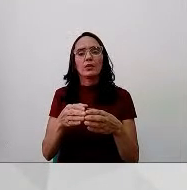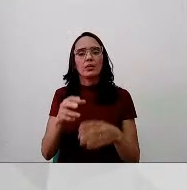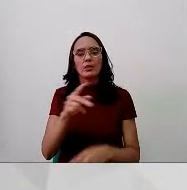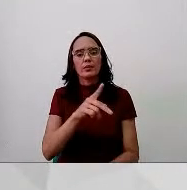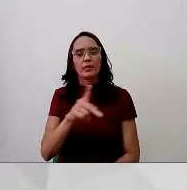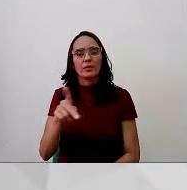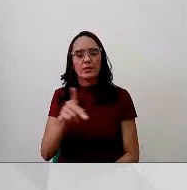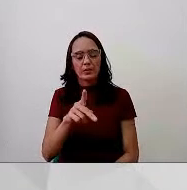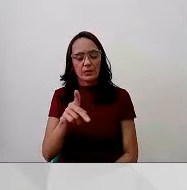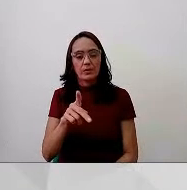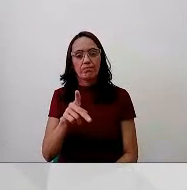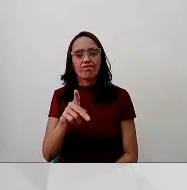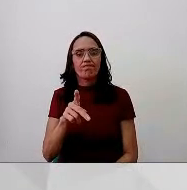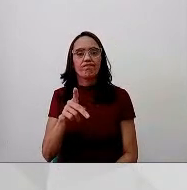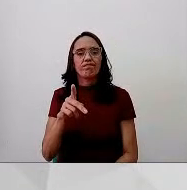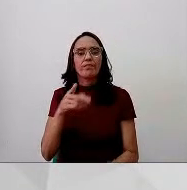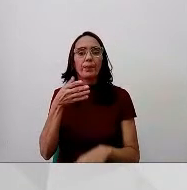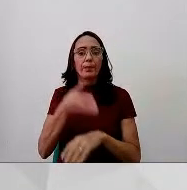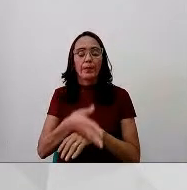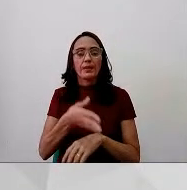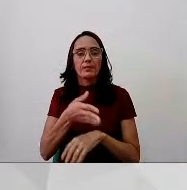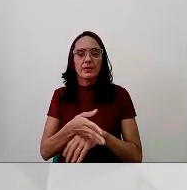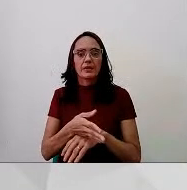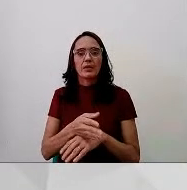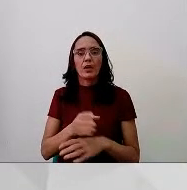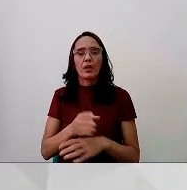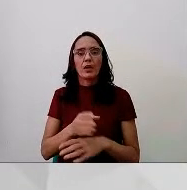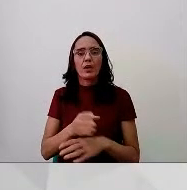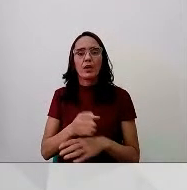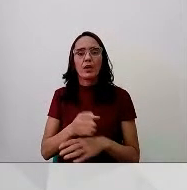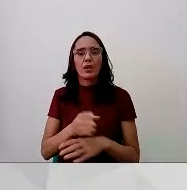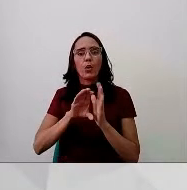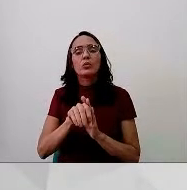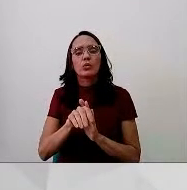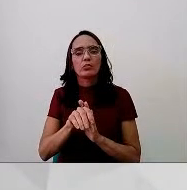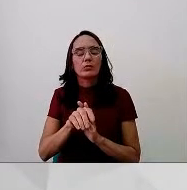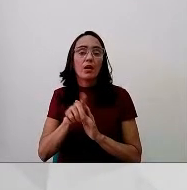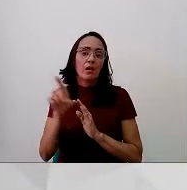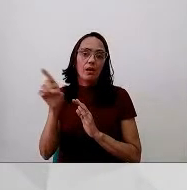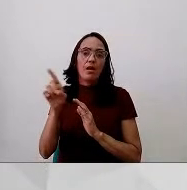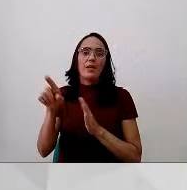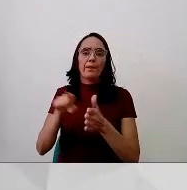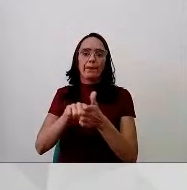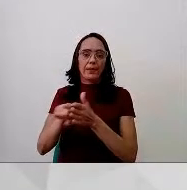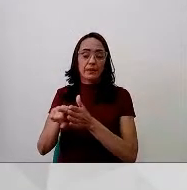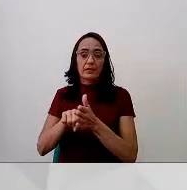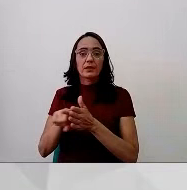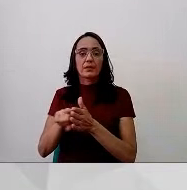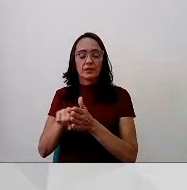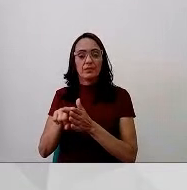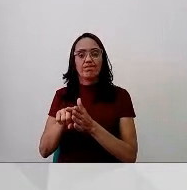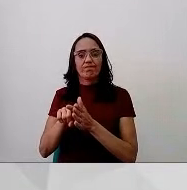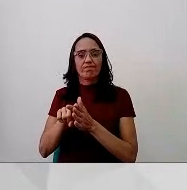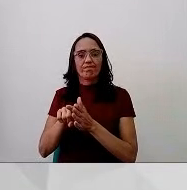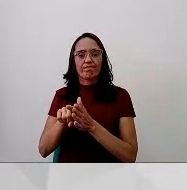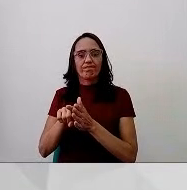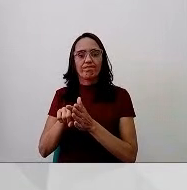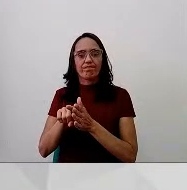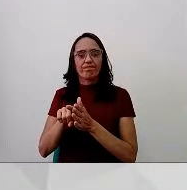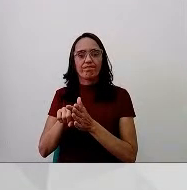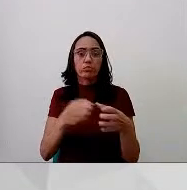do Google, né? Então, pesquisador-chefe lá do setor do grupo de pesquisa da Google,